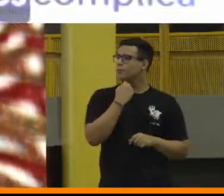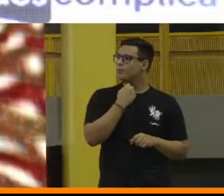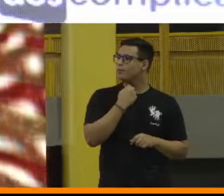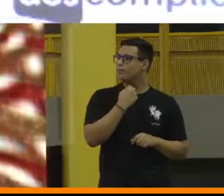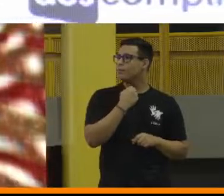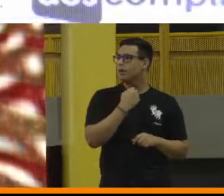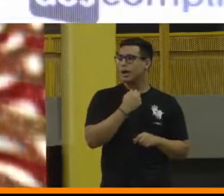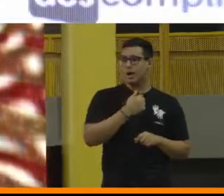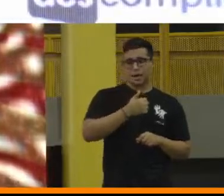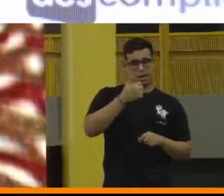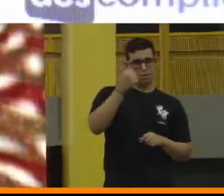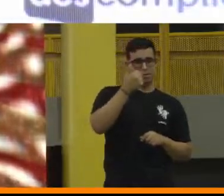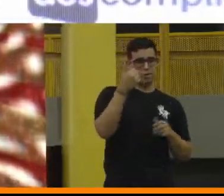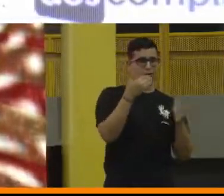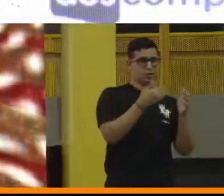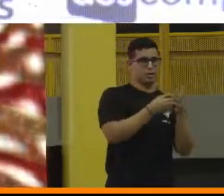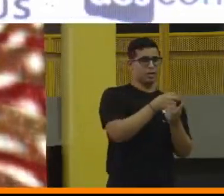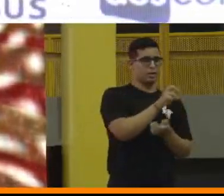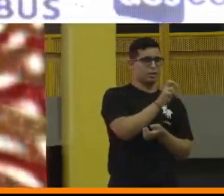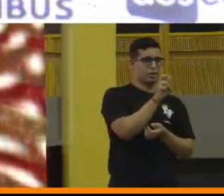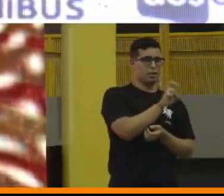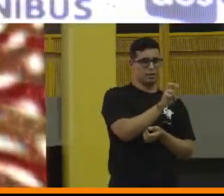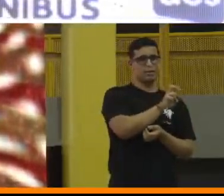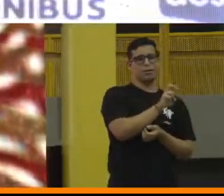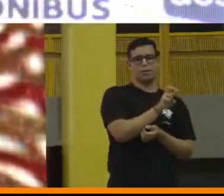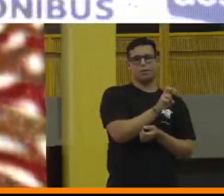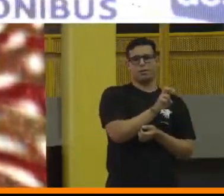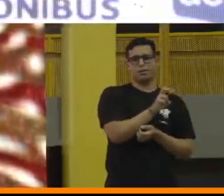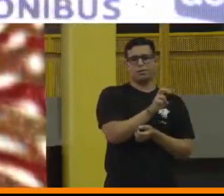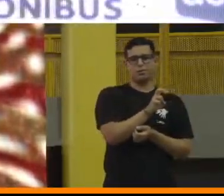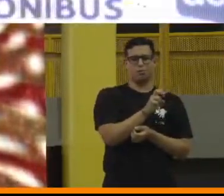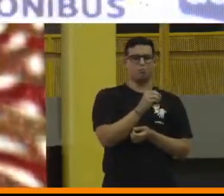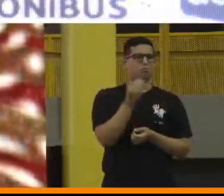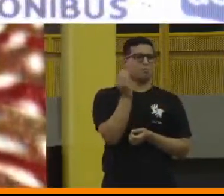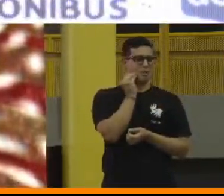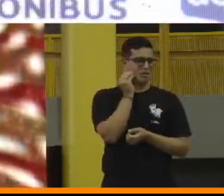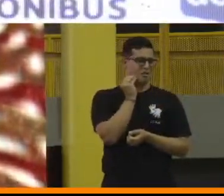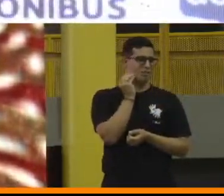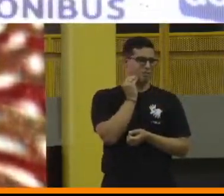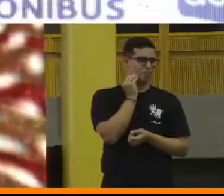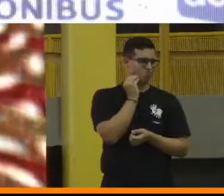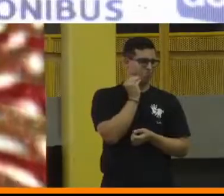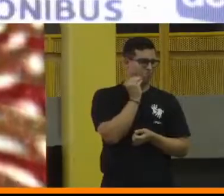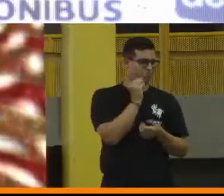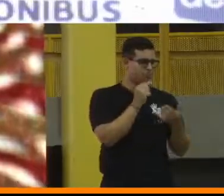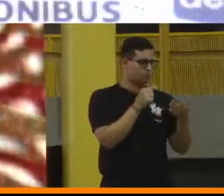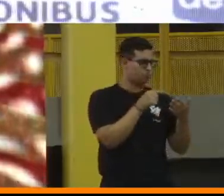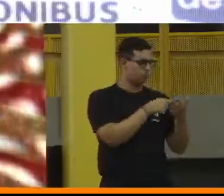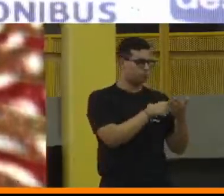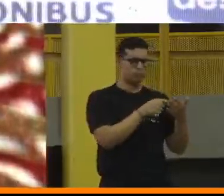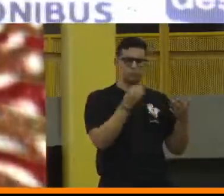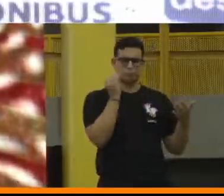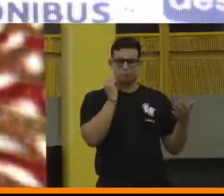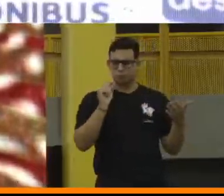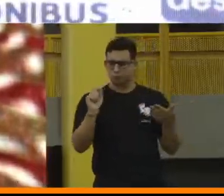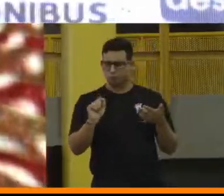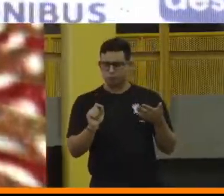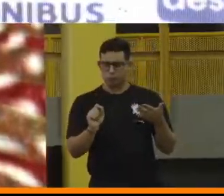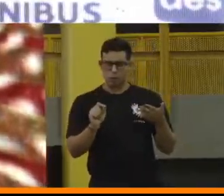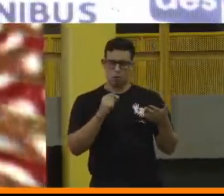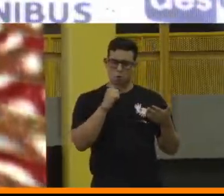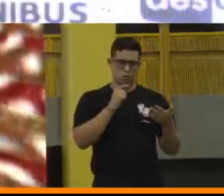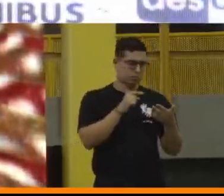questão, deixa eu testar essa fórmula. Pô, não deu nenhuma opção. Vou testar a segunda, não deu